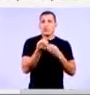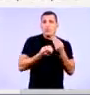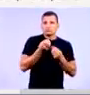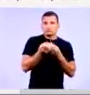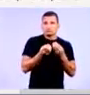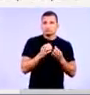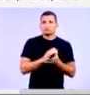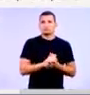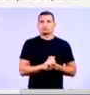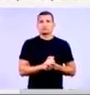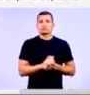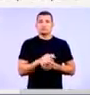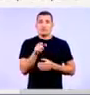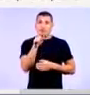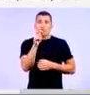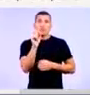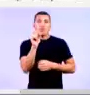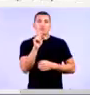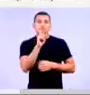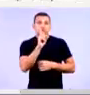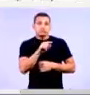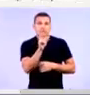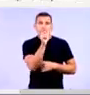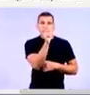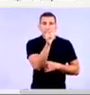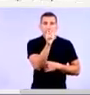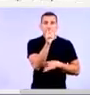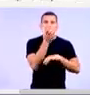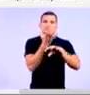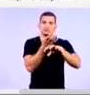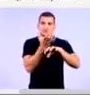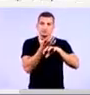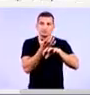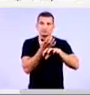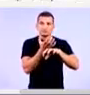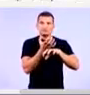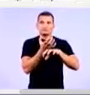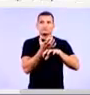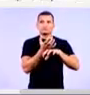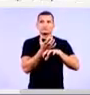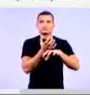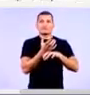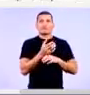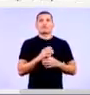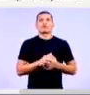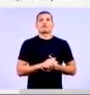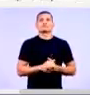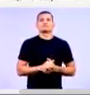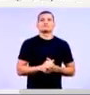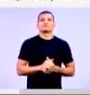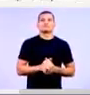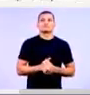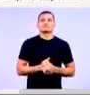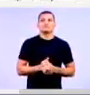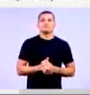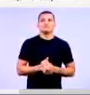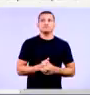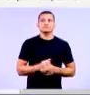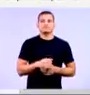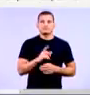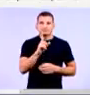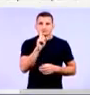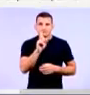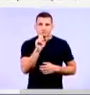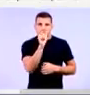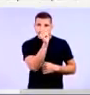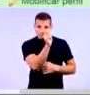você acessar a disciplina. Aqui vai estar ambientação EAD ou português instrumental. Então, você clica